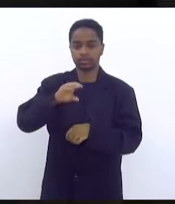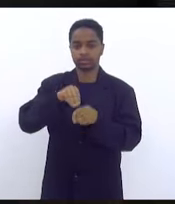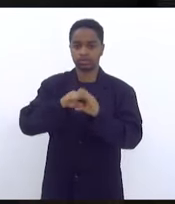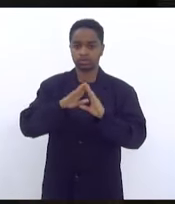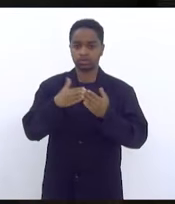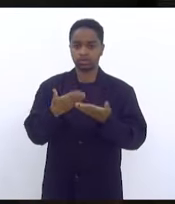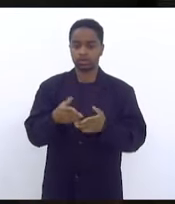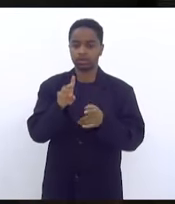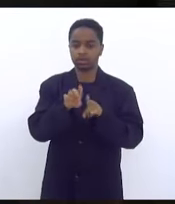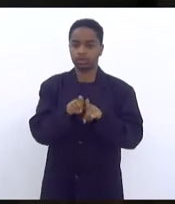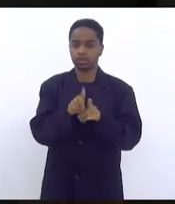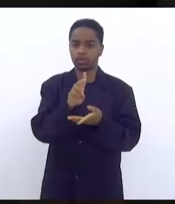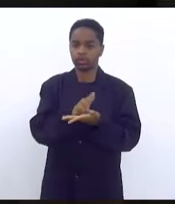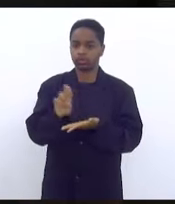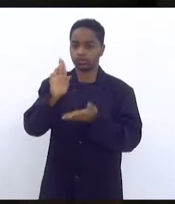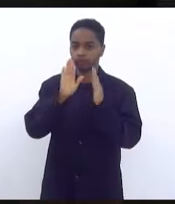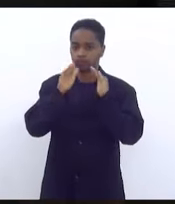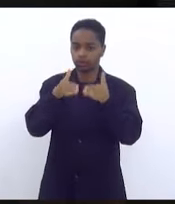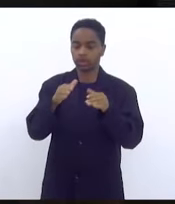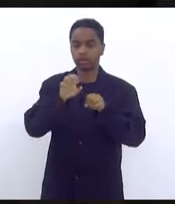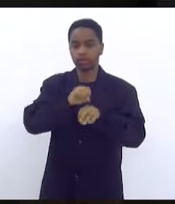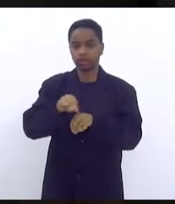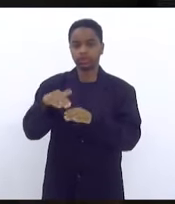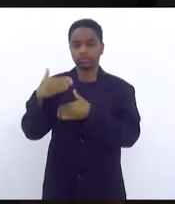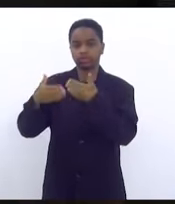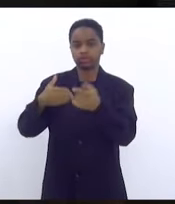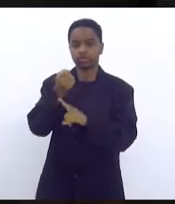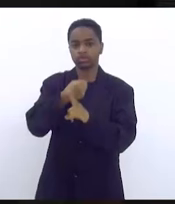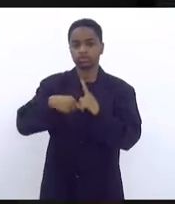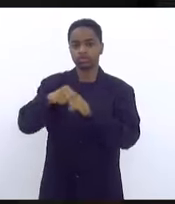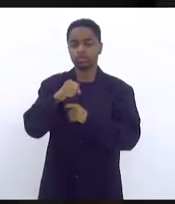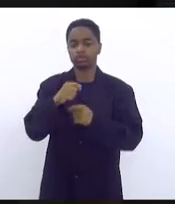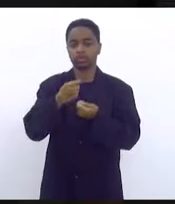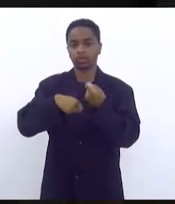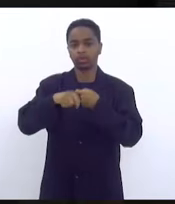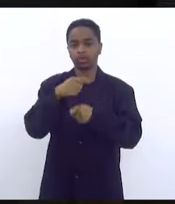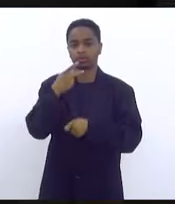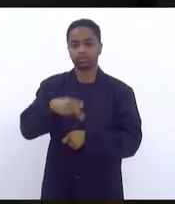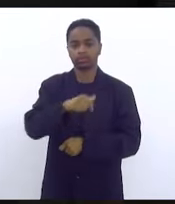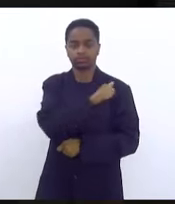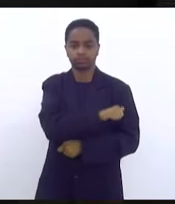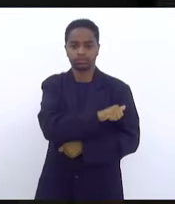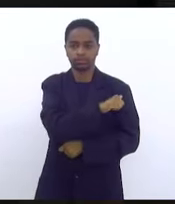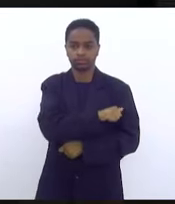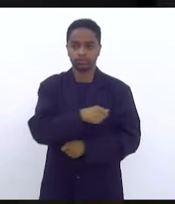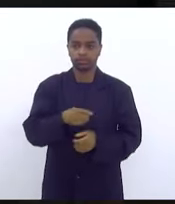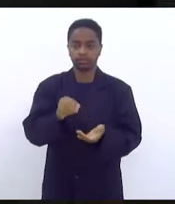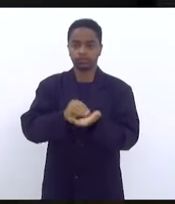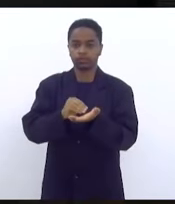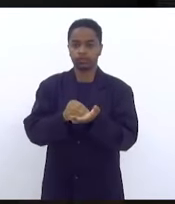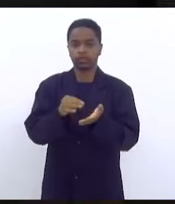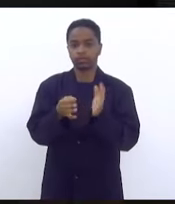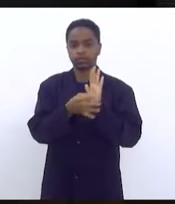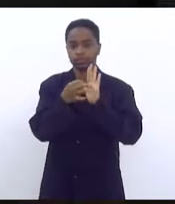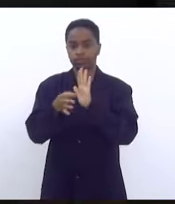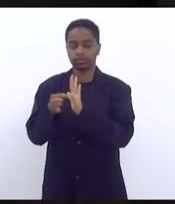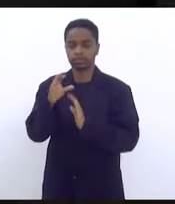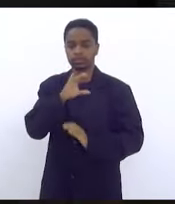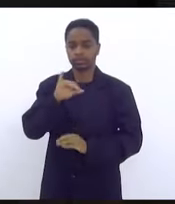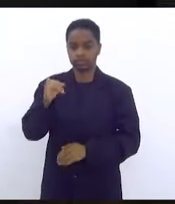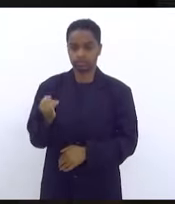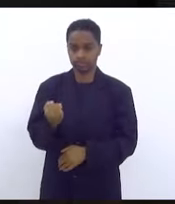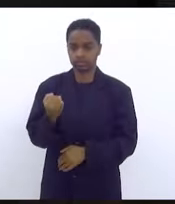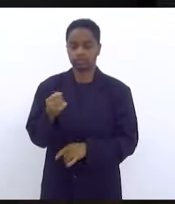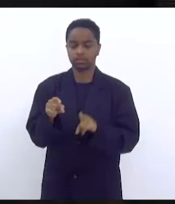e universitárias para a educação e desenvolvimento socioeconômico do Estado do Rio de Janeiro. Pendentes pareceres das comissões de Constituição e